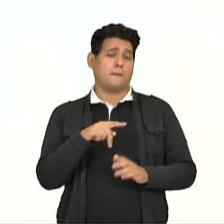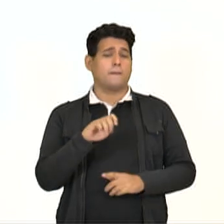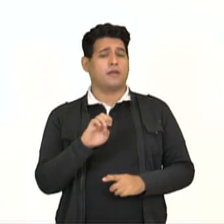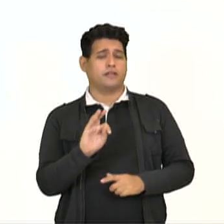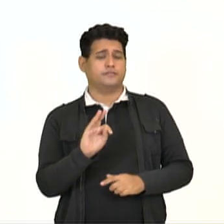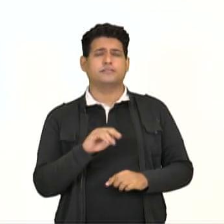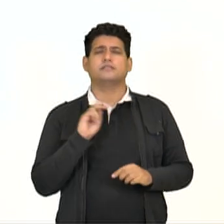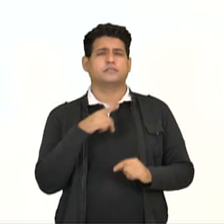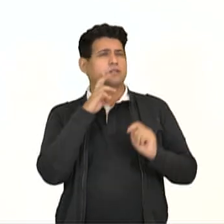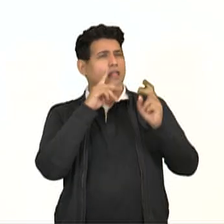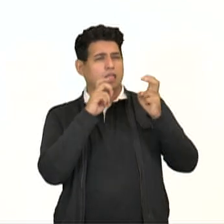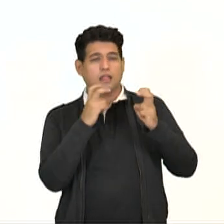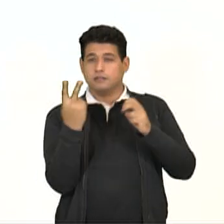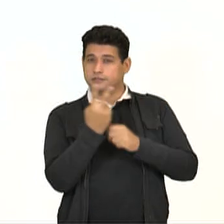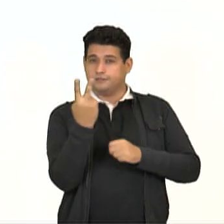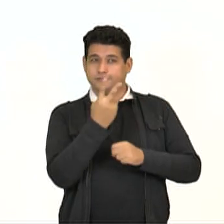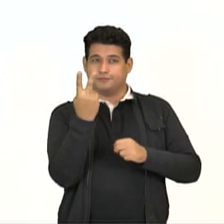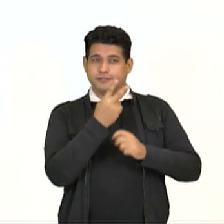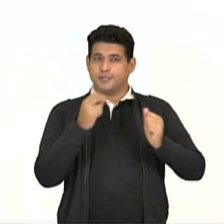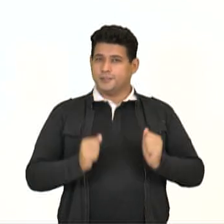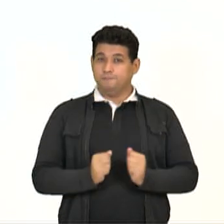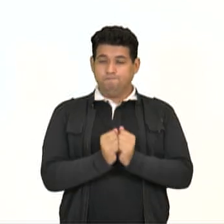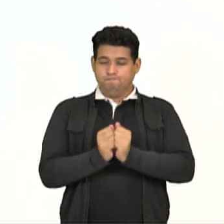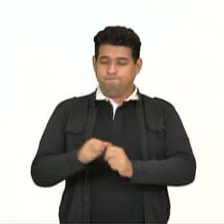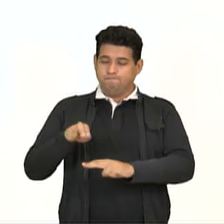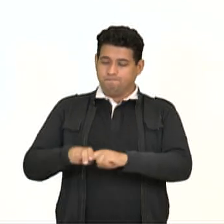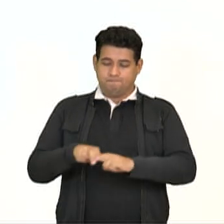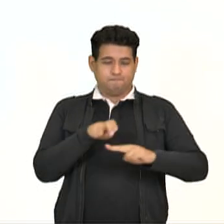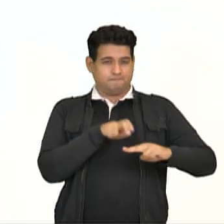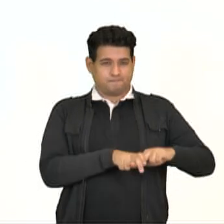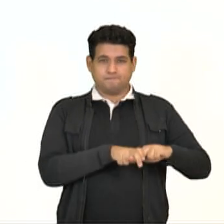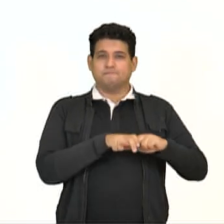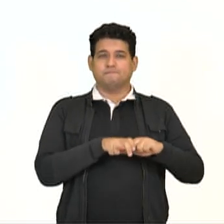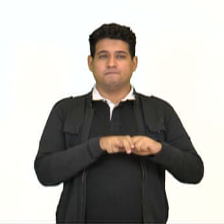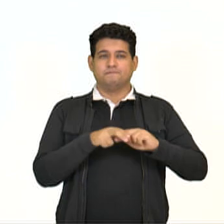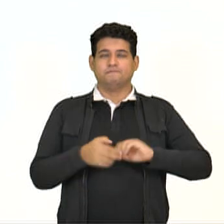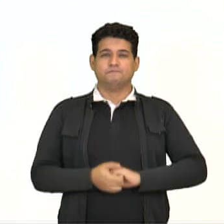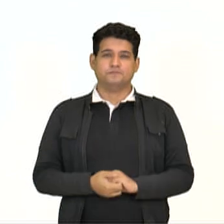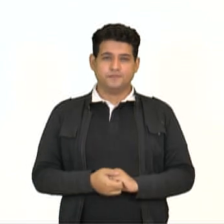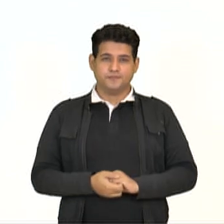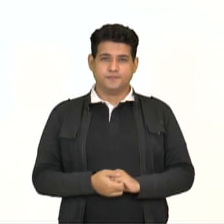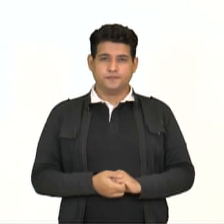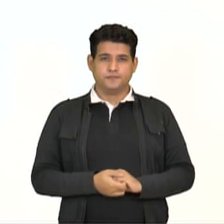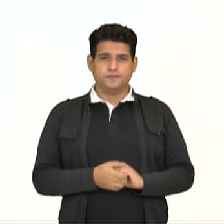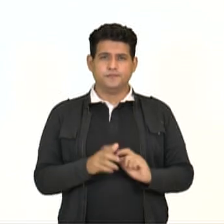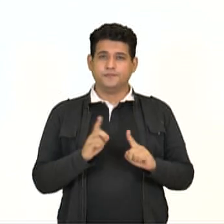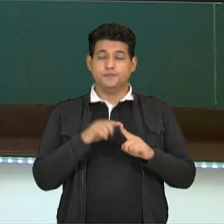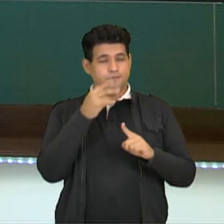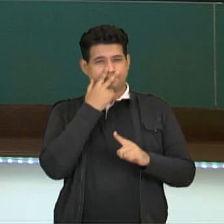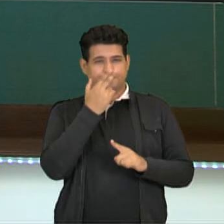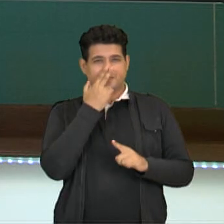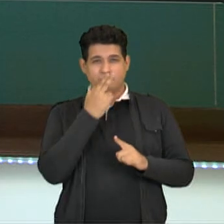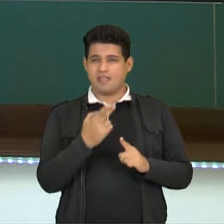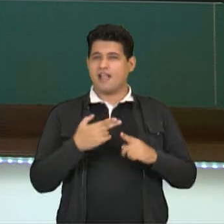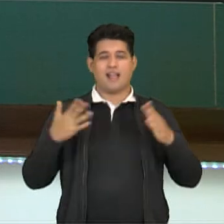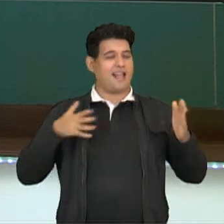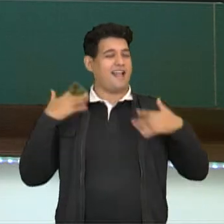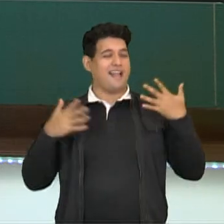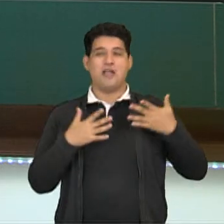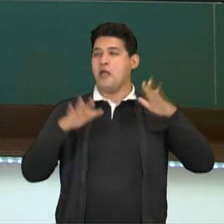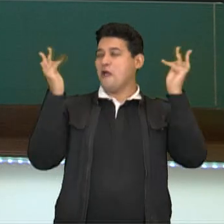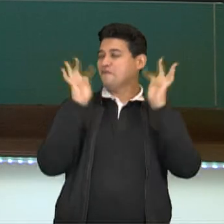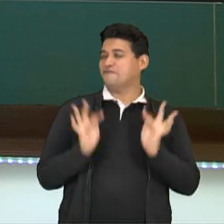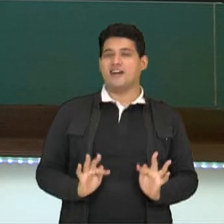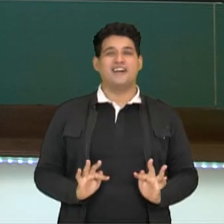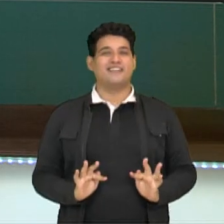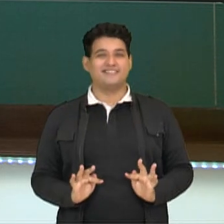gente consegue observar que os dois estão ali, né, sentadinhos, com a expressão de alegria, né, de